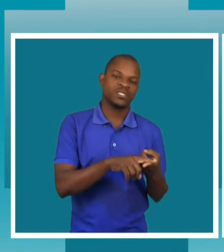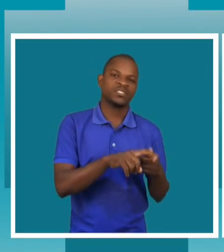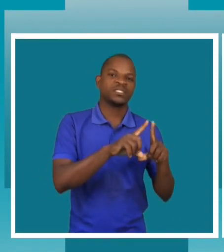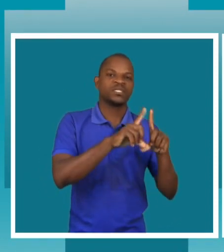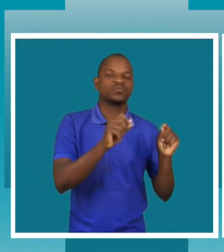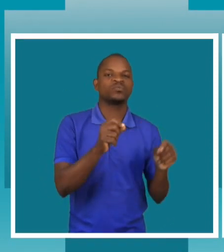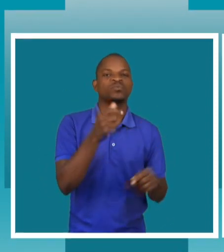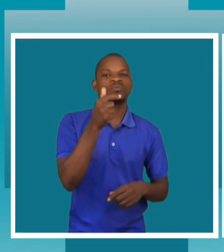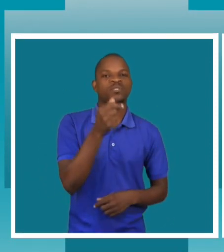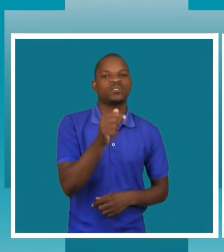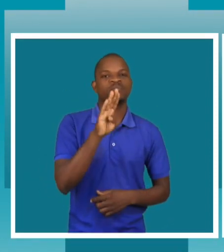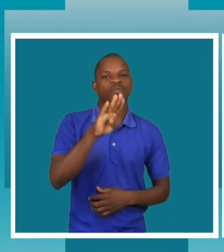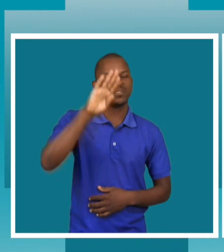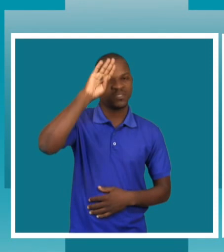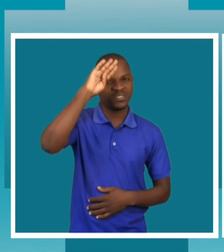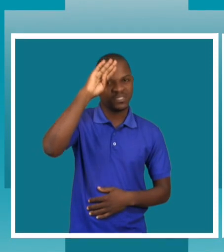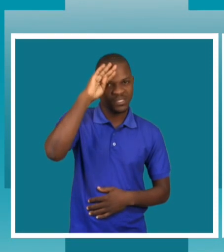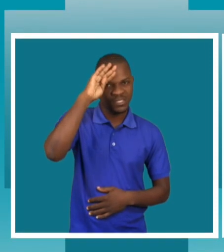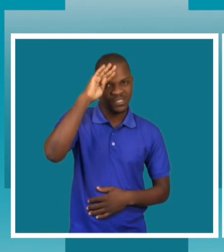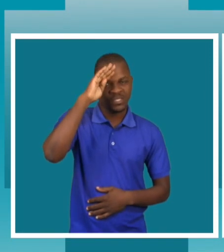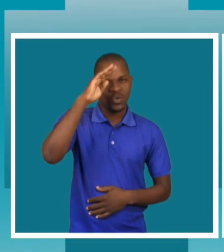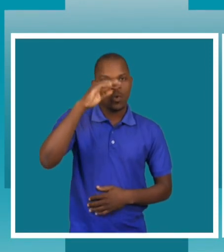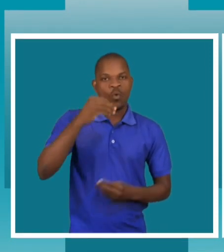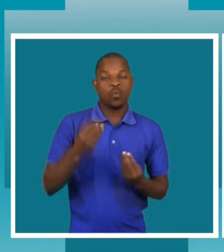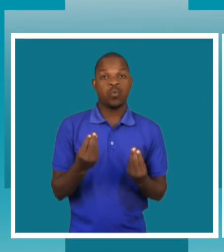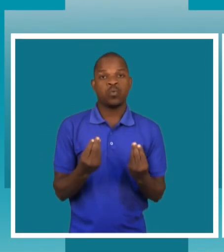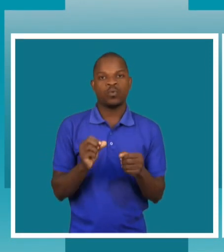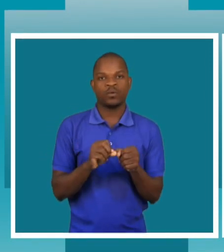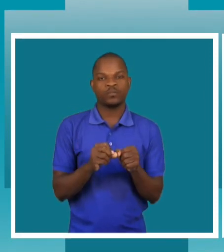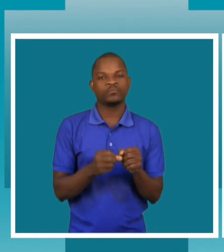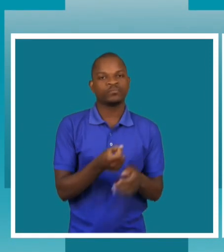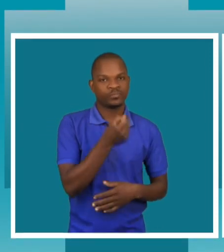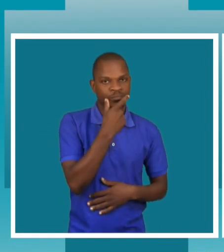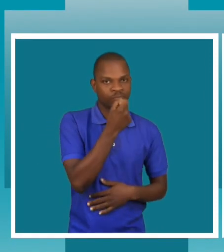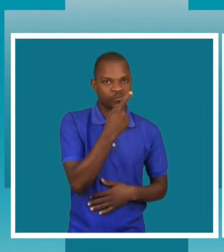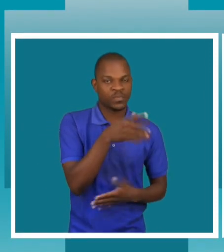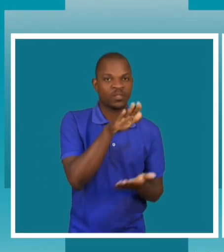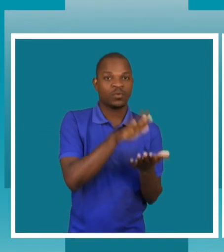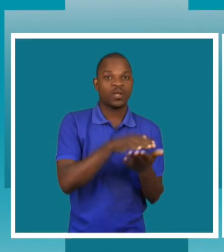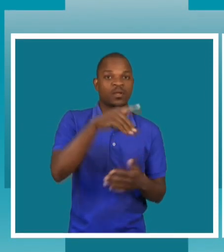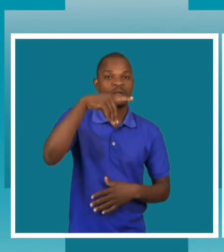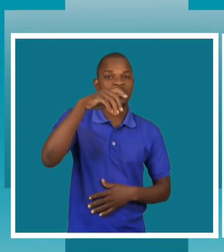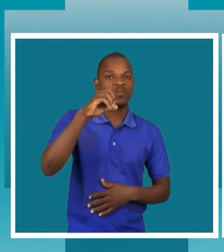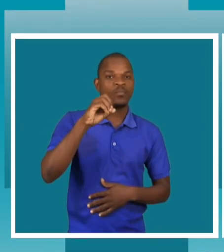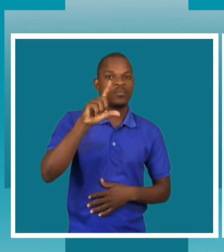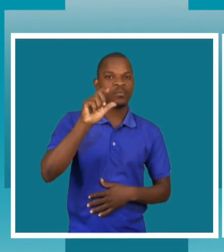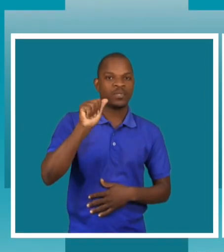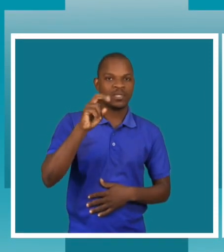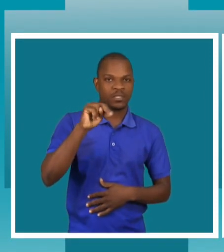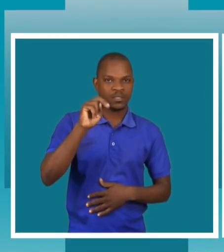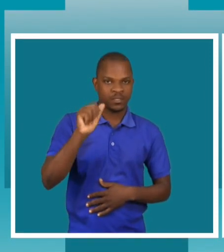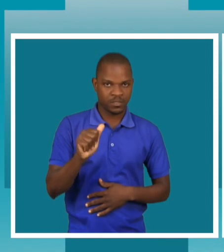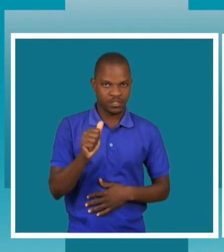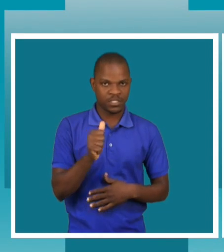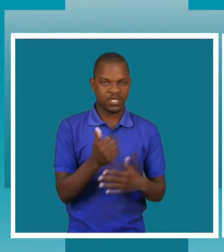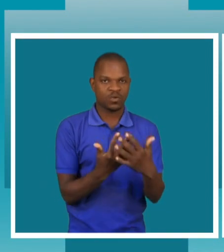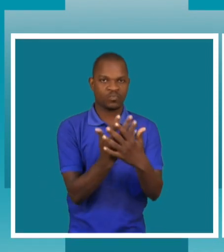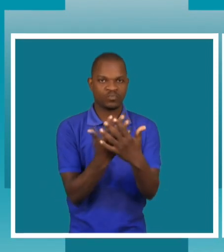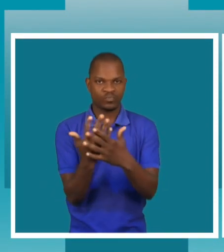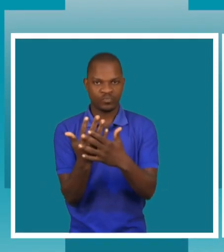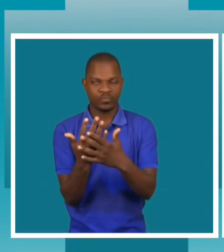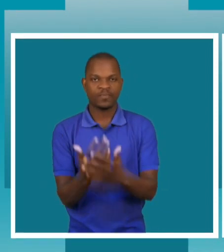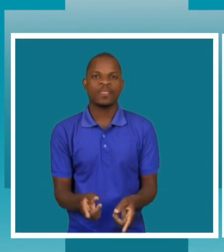a tuberculose. Fiz o primeiro tratamento. Primeiro tratamento fiz na Plana Caneço. O segundo também foi